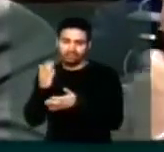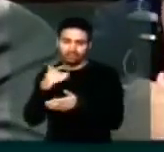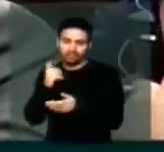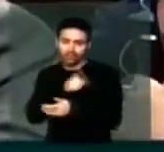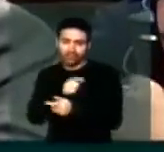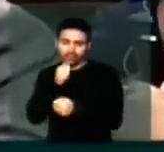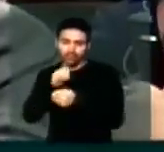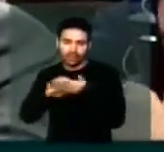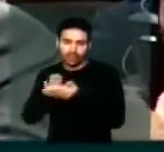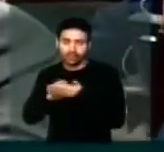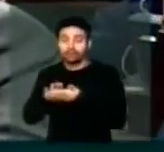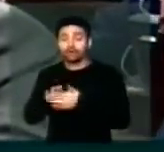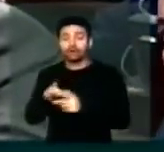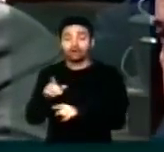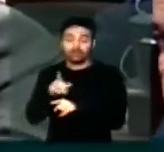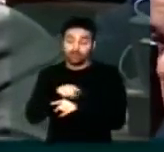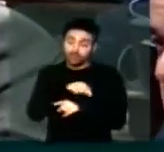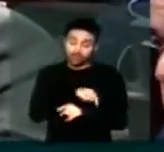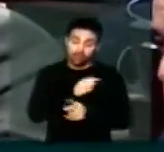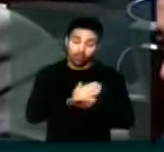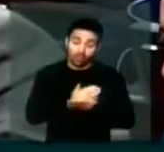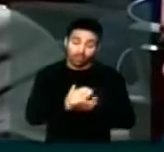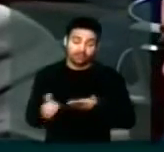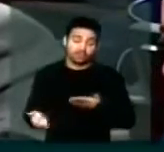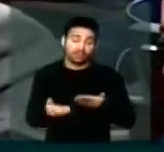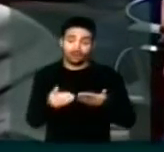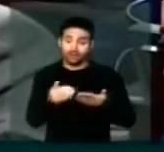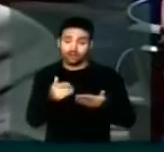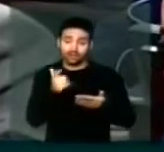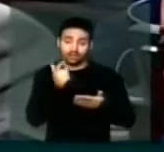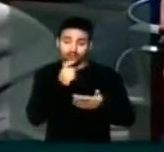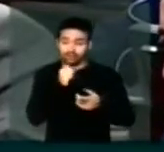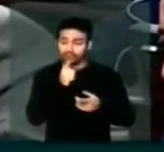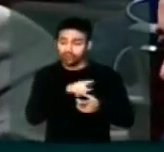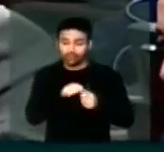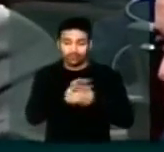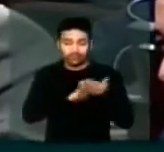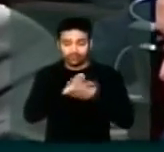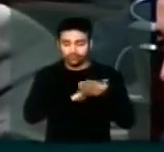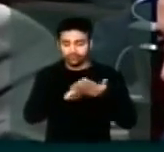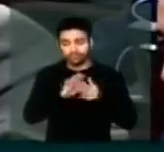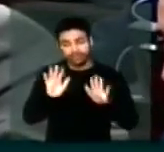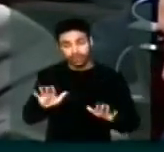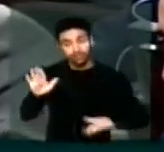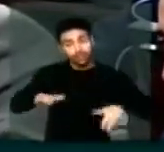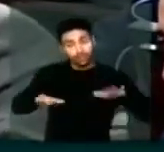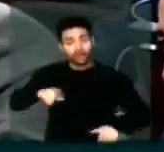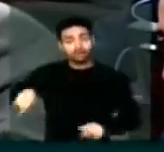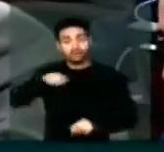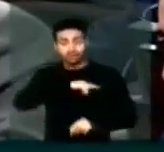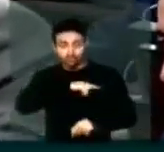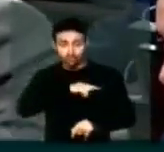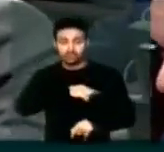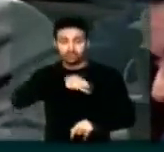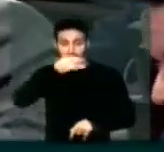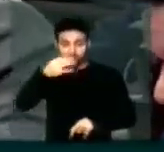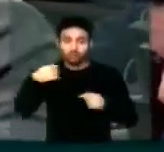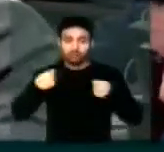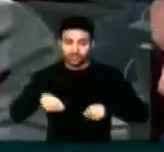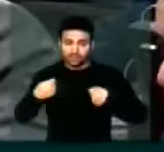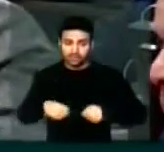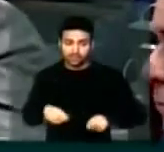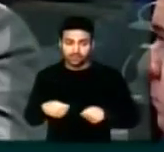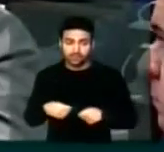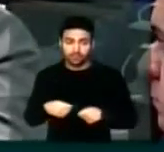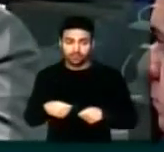depende também, lógico, de uma manifestação sua, de Vossa Excelência, minha, de todos os parlamentares. Não pode, não